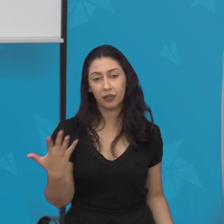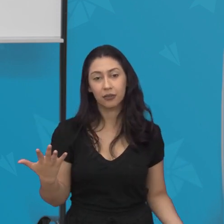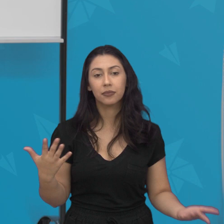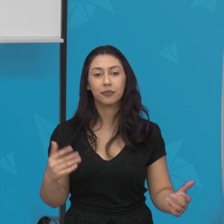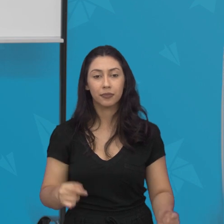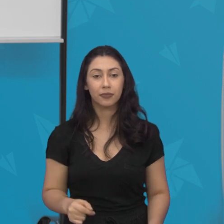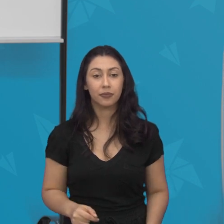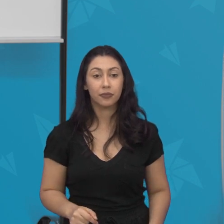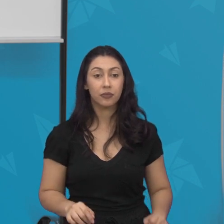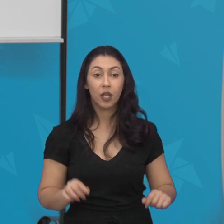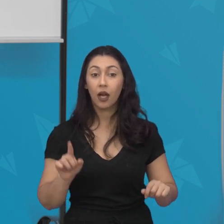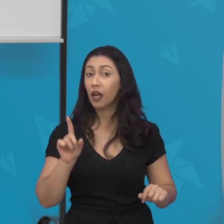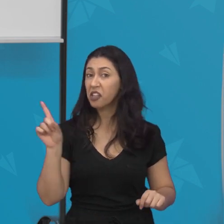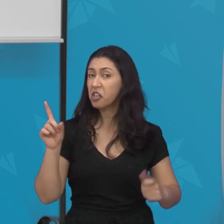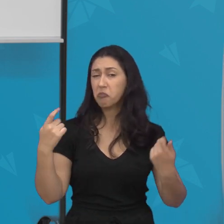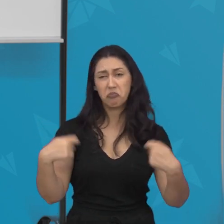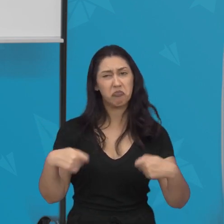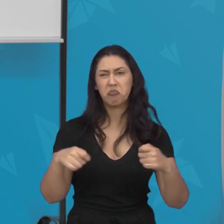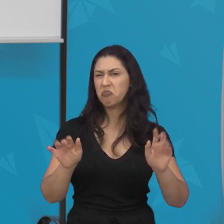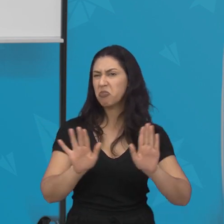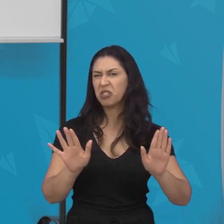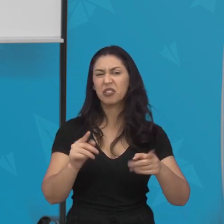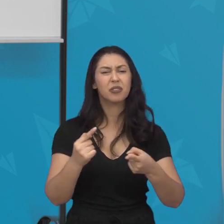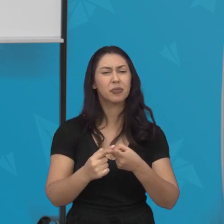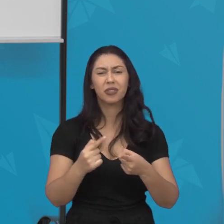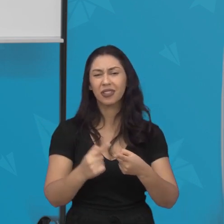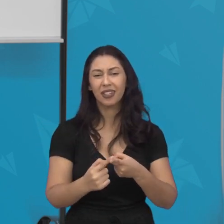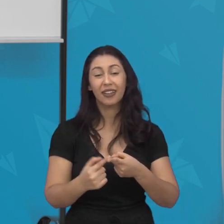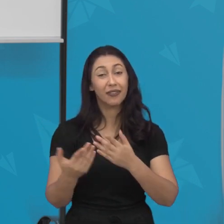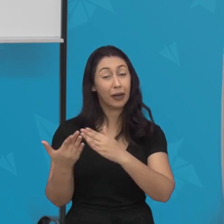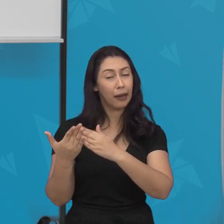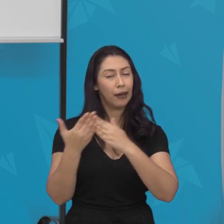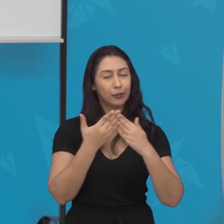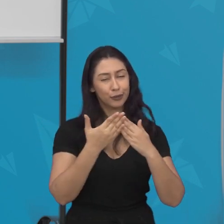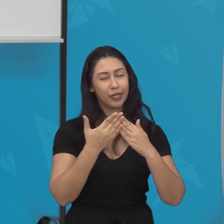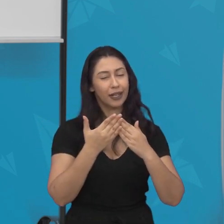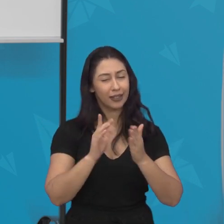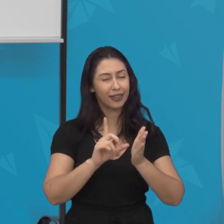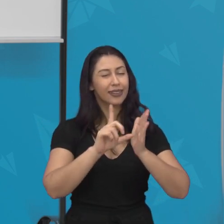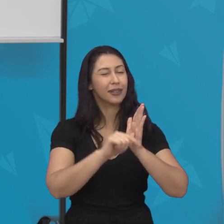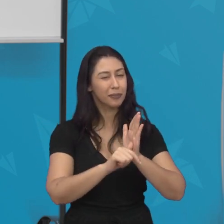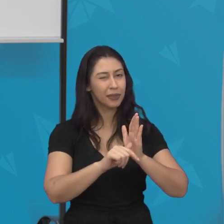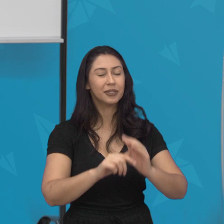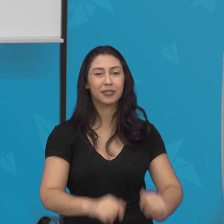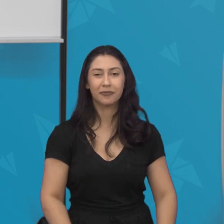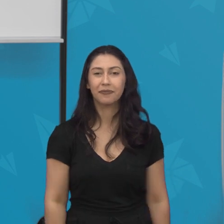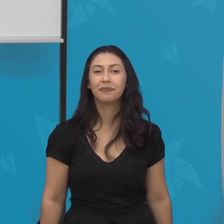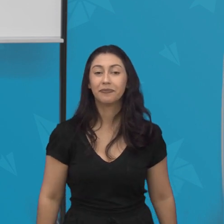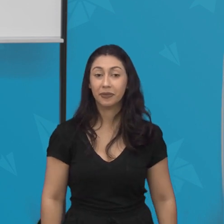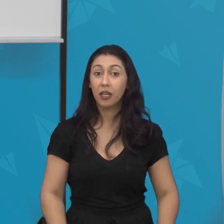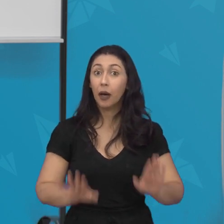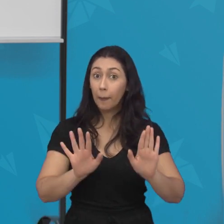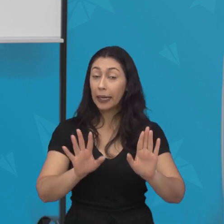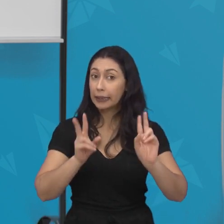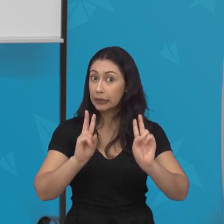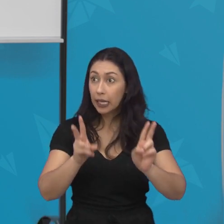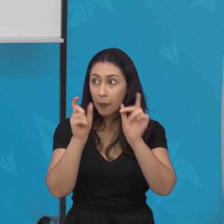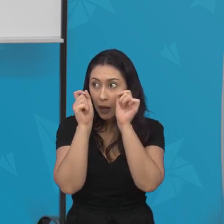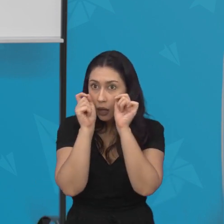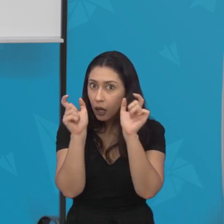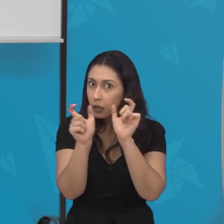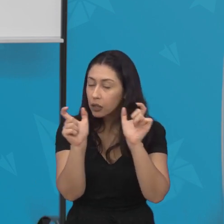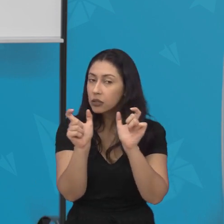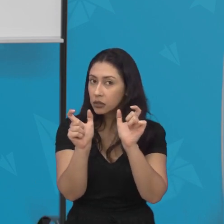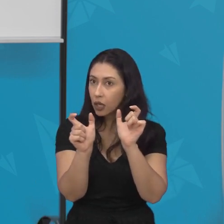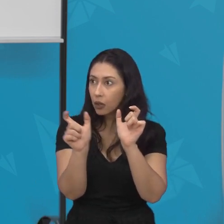massa, que está em quilograma, que está em grama? Nesse caso a gente não vai precisar, porque isso vai acabar ajudando a gente ao longo do exercício, tudo bem? Mas sempre bom